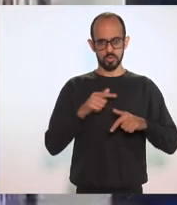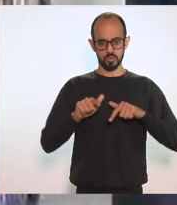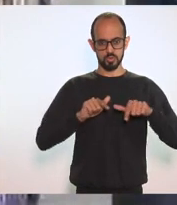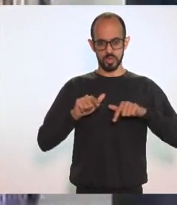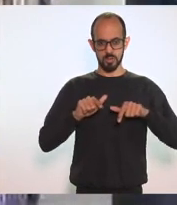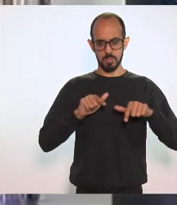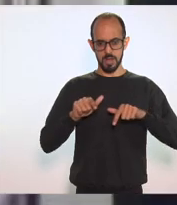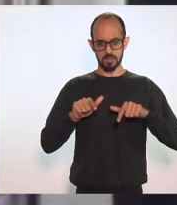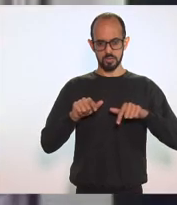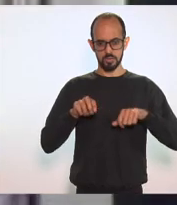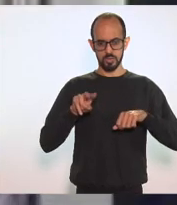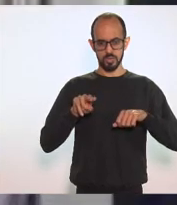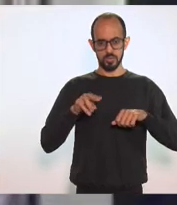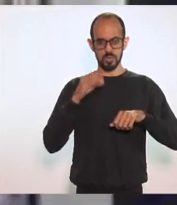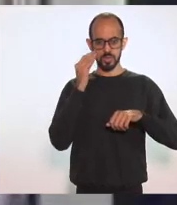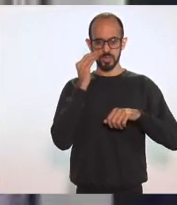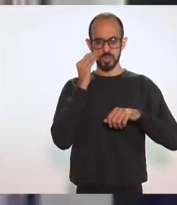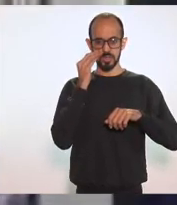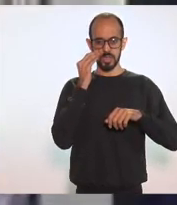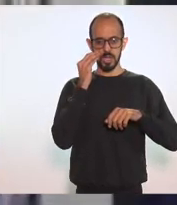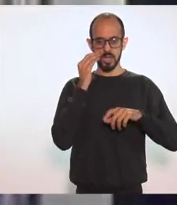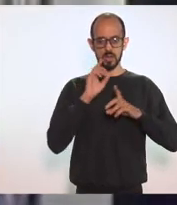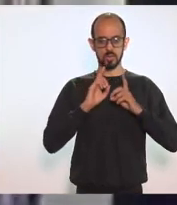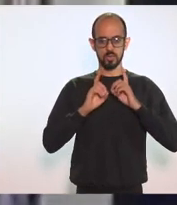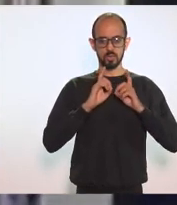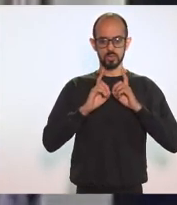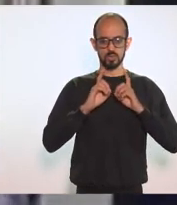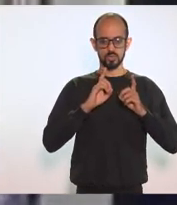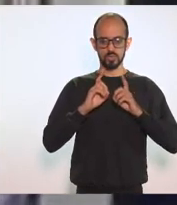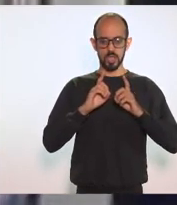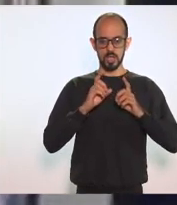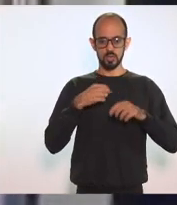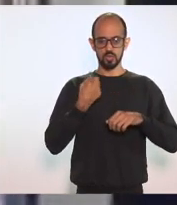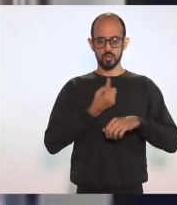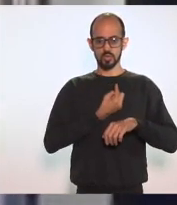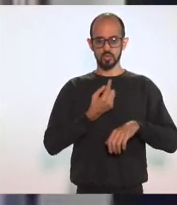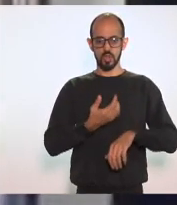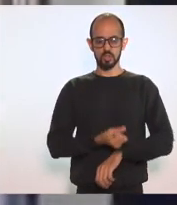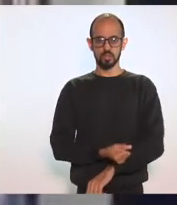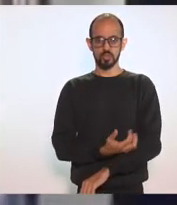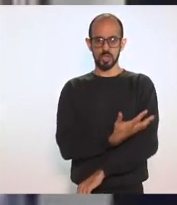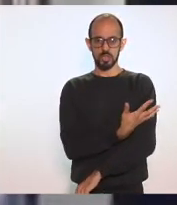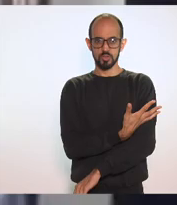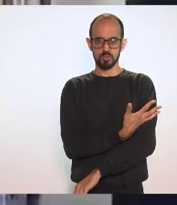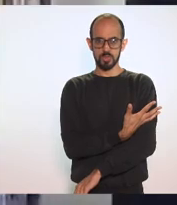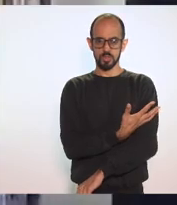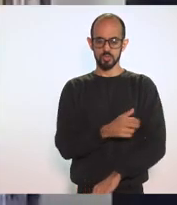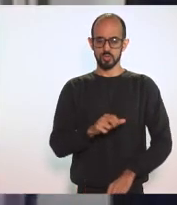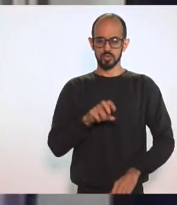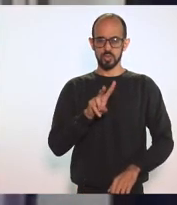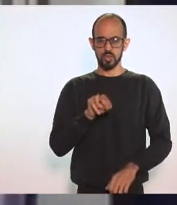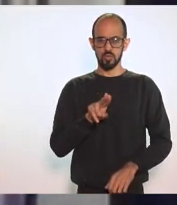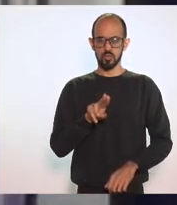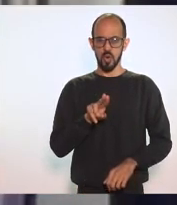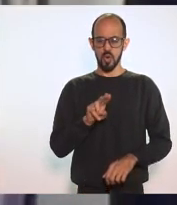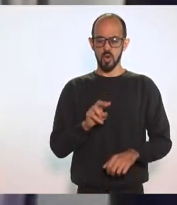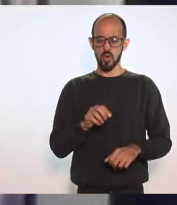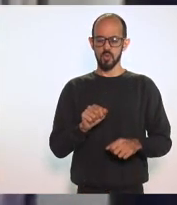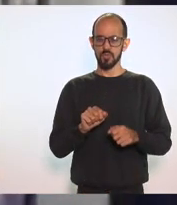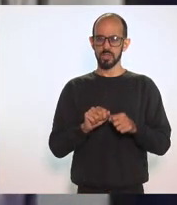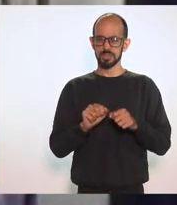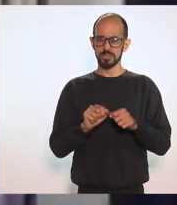um pouco dialogar com os nossos sentimentos. E eu vou fazer isto